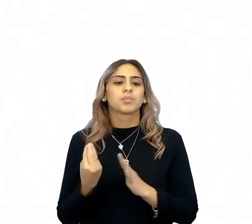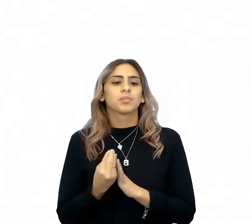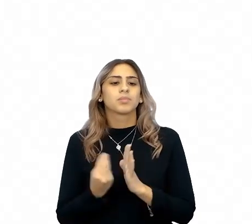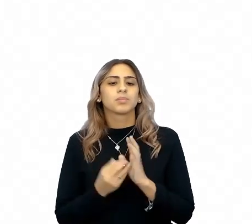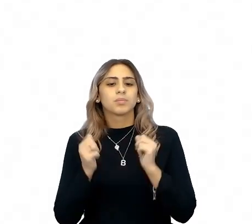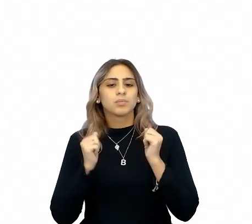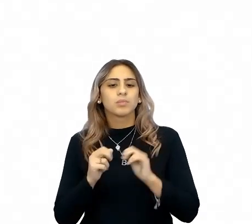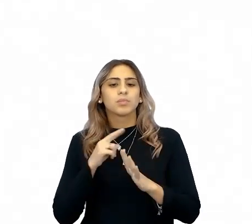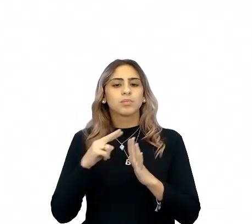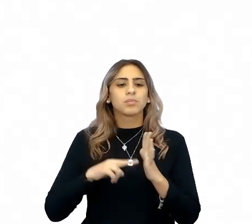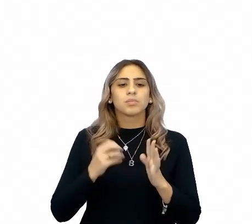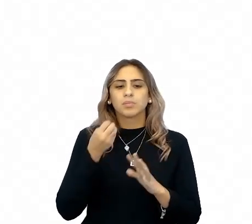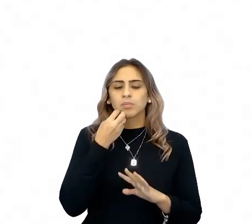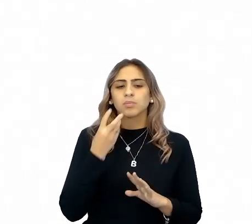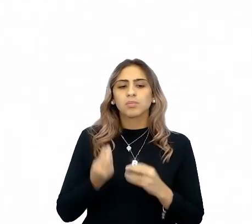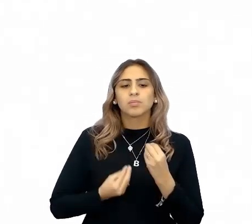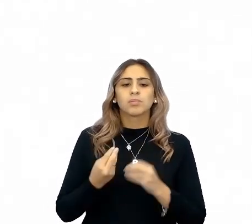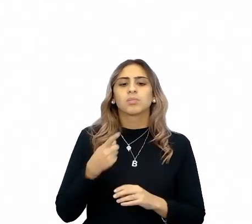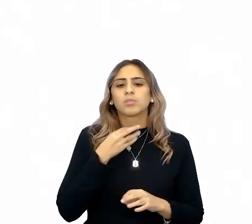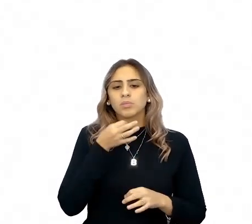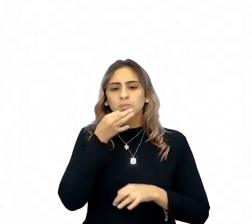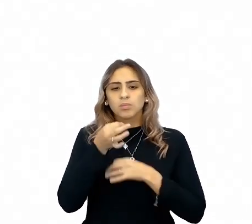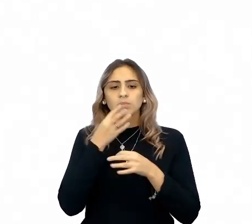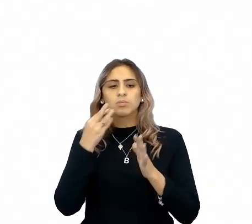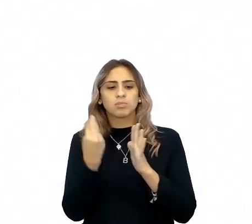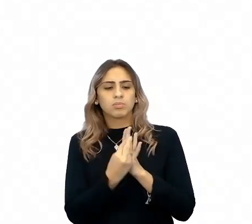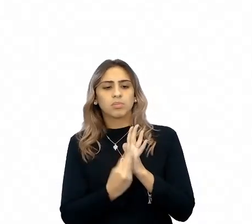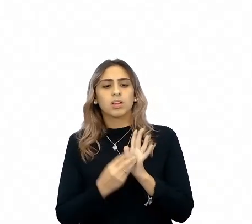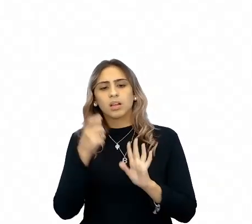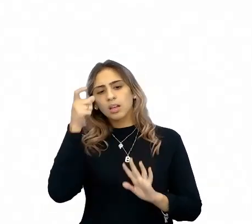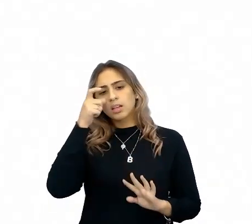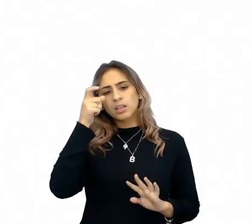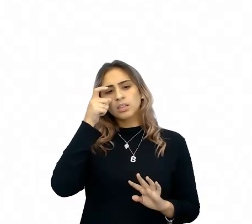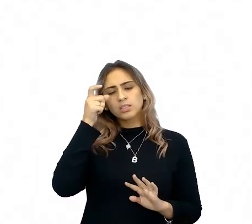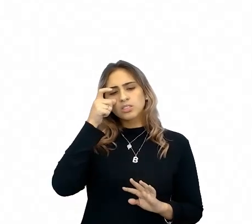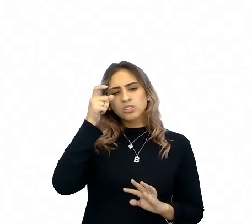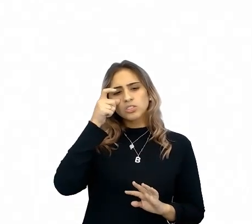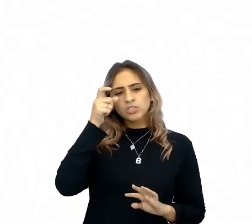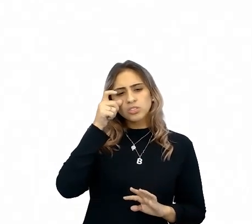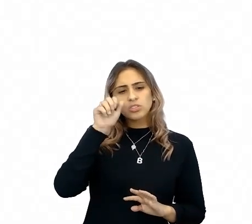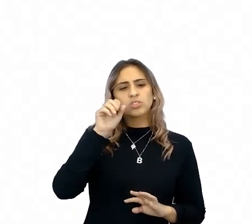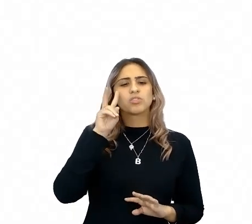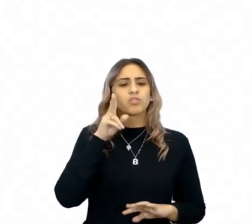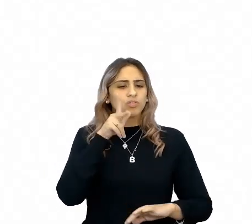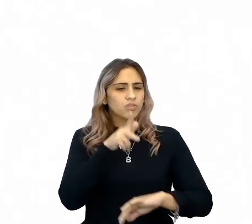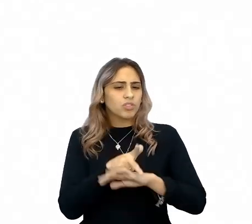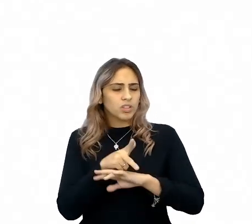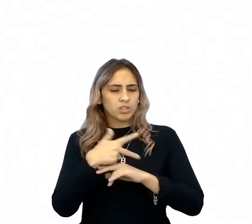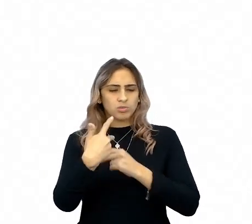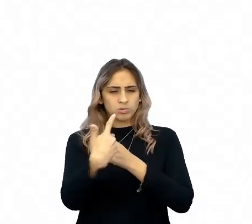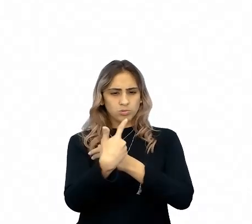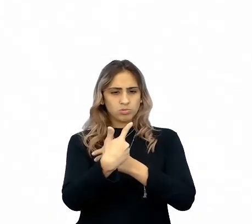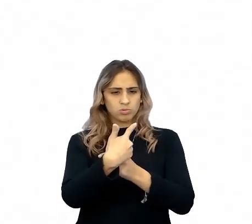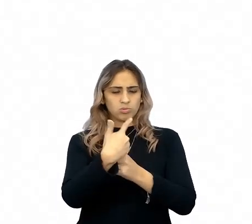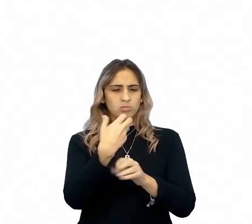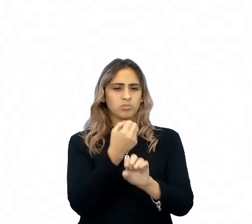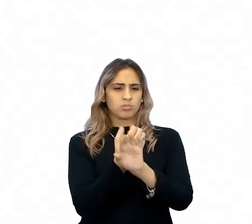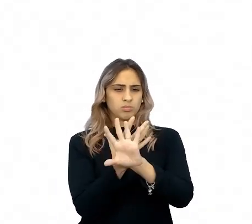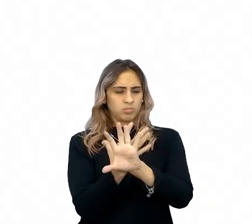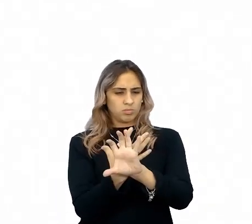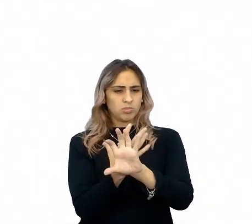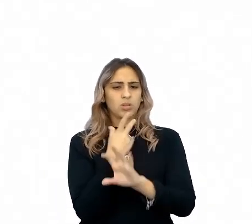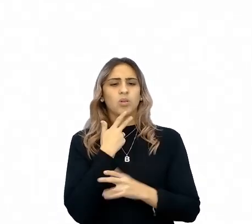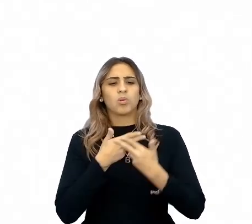para que possam ler, né, assim, os comentários postados. Na página 111 do Caderno do Professor, há